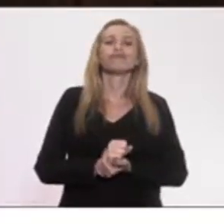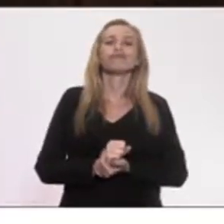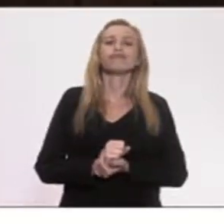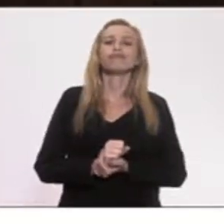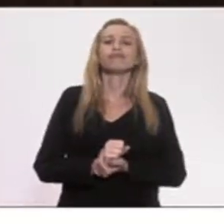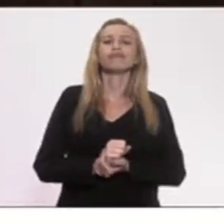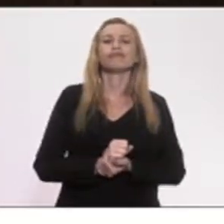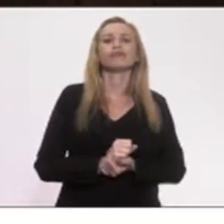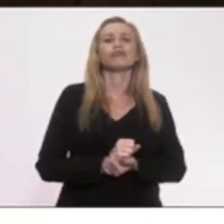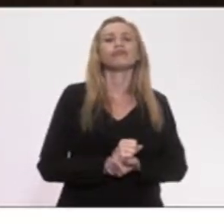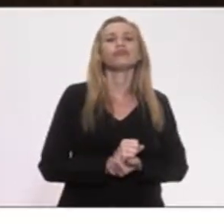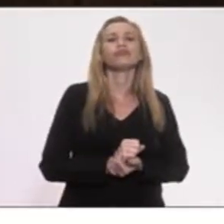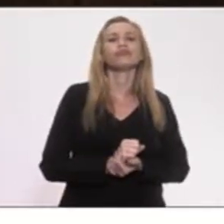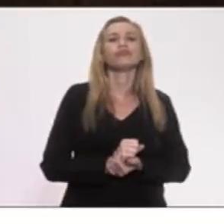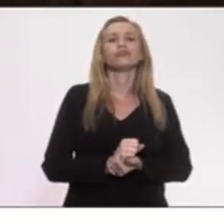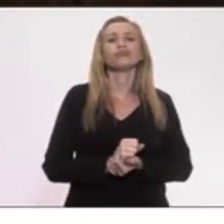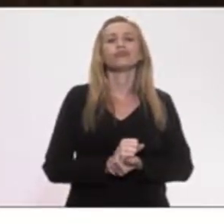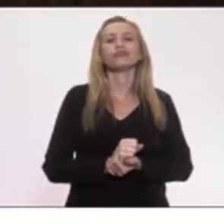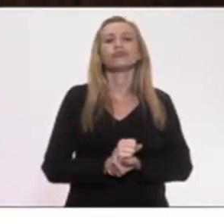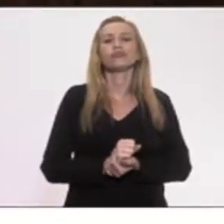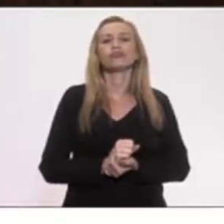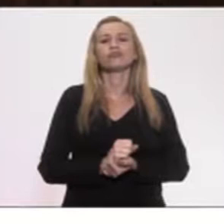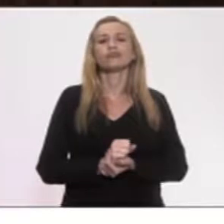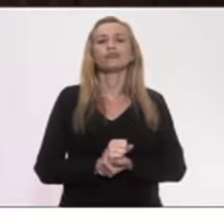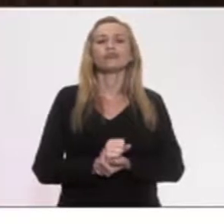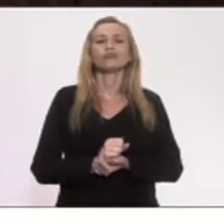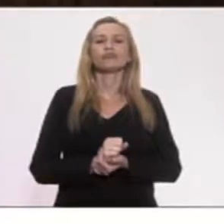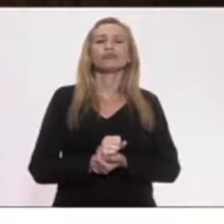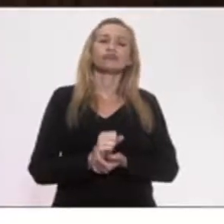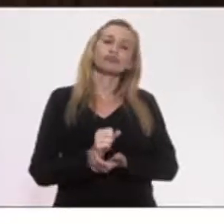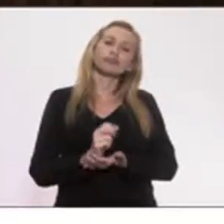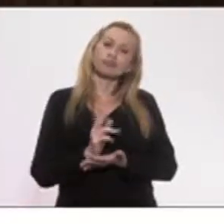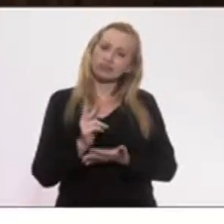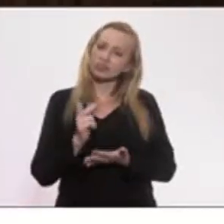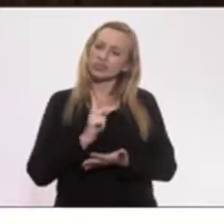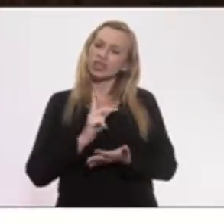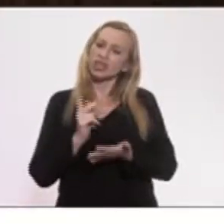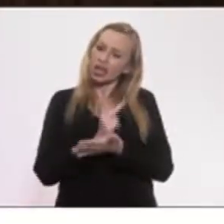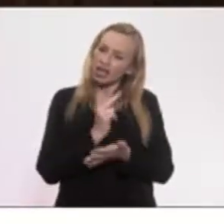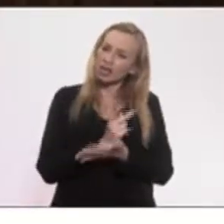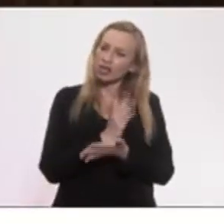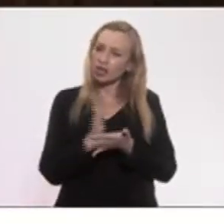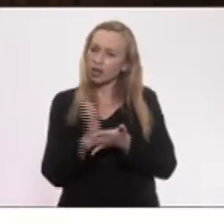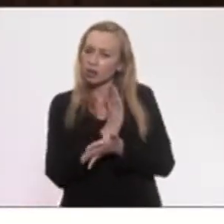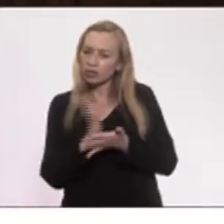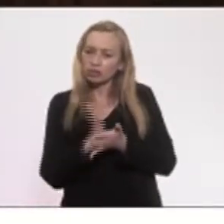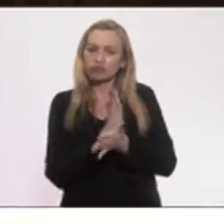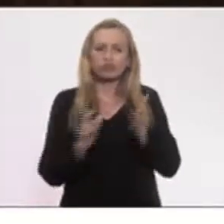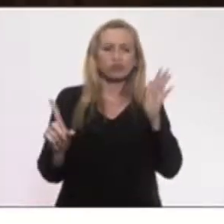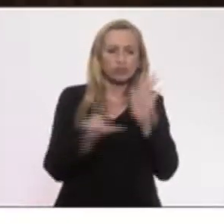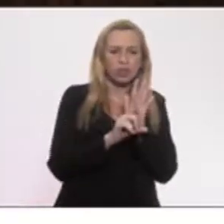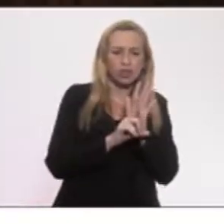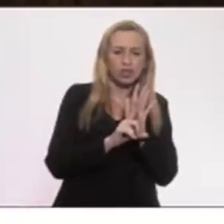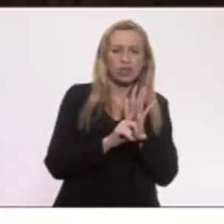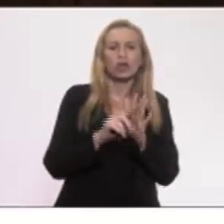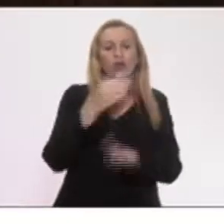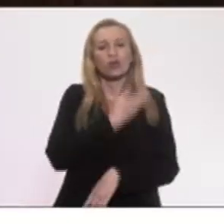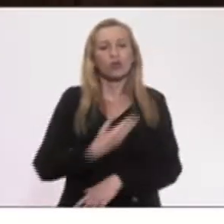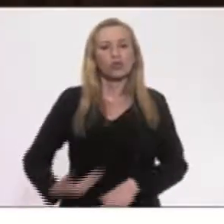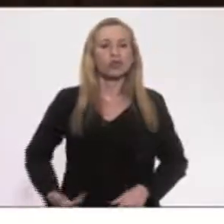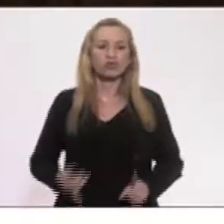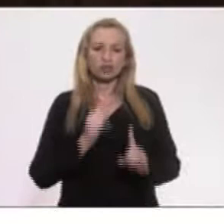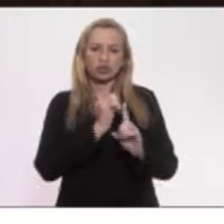pouco ambivalente, um pouco ambígua. E nessas brechas da ambiguidade da lei, o governo do Estado indicou